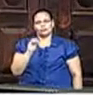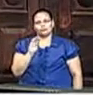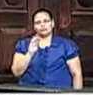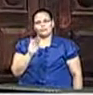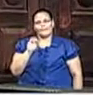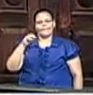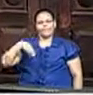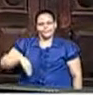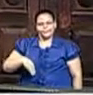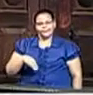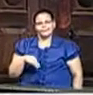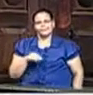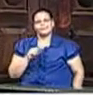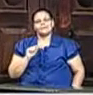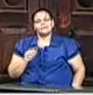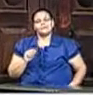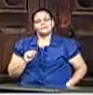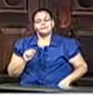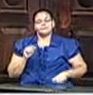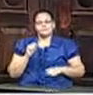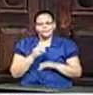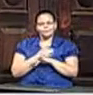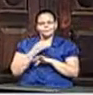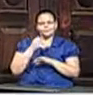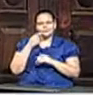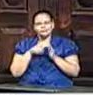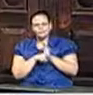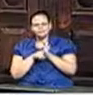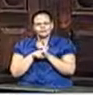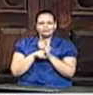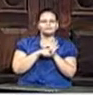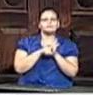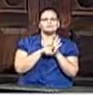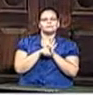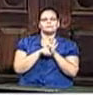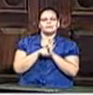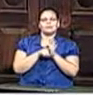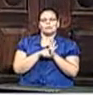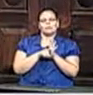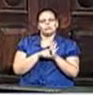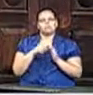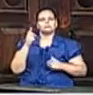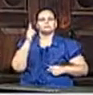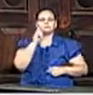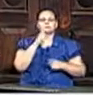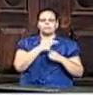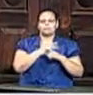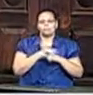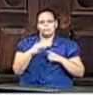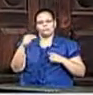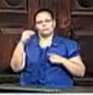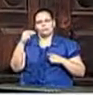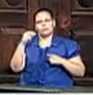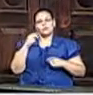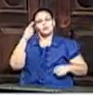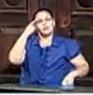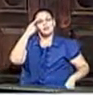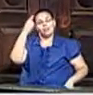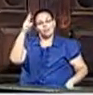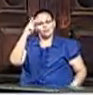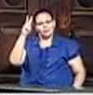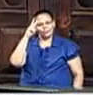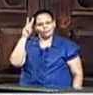A resistência à revisão constitucional foi vitoriosa. Me lembro,